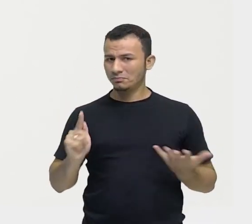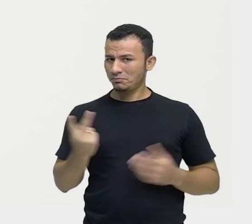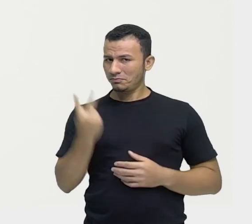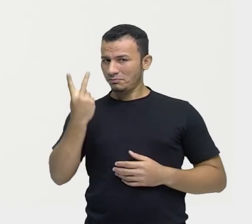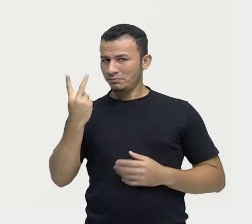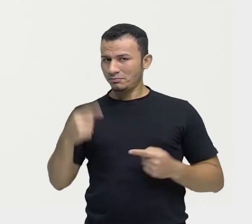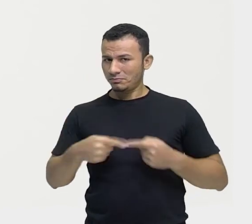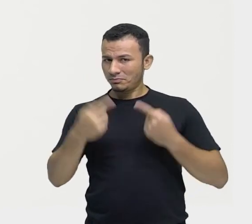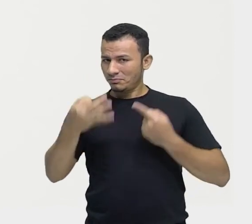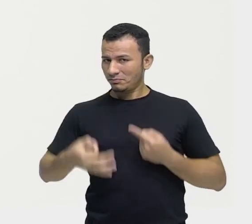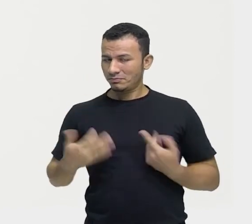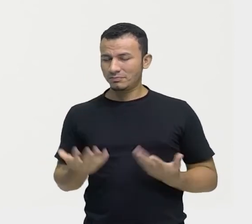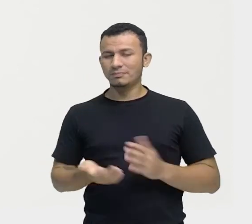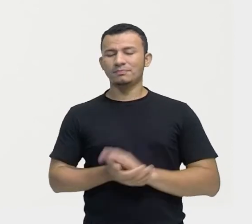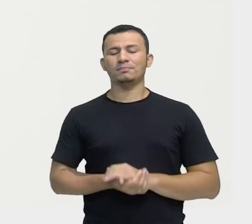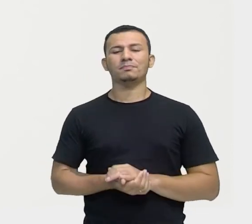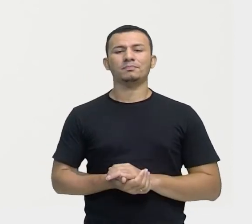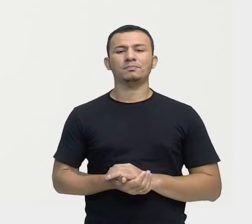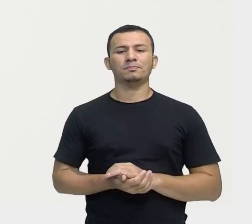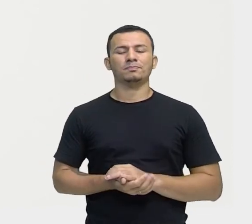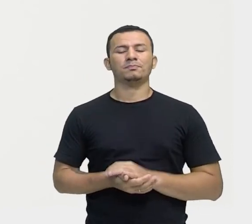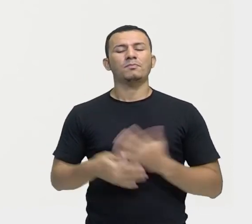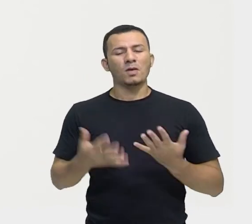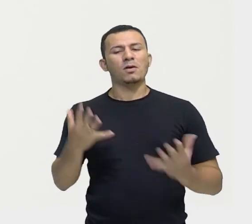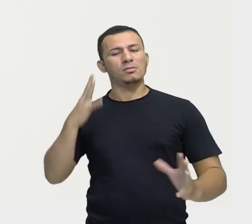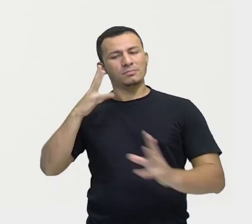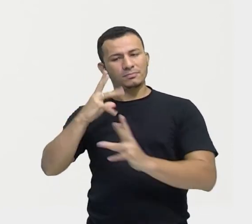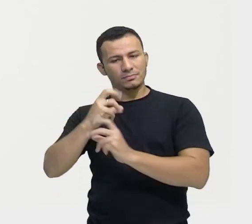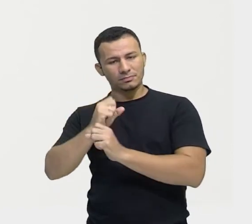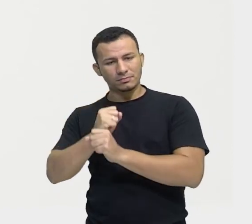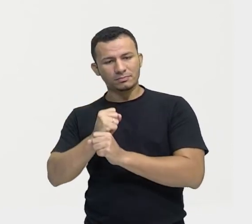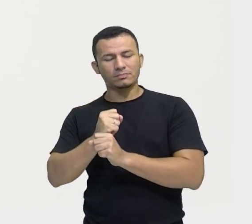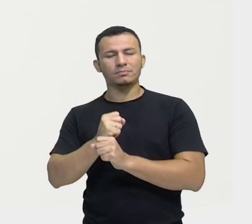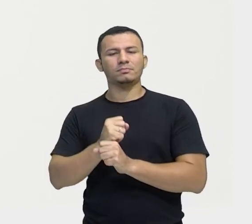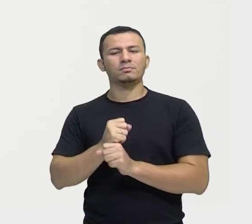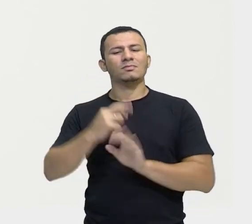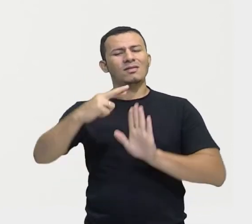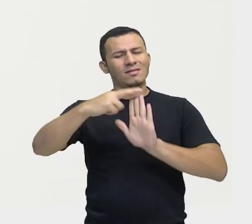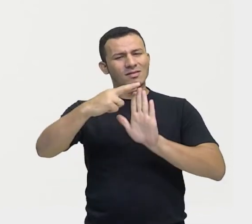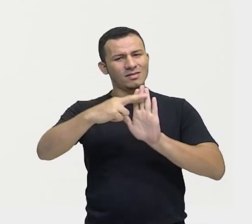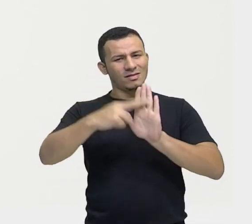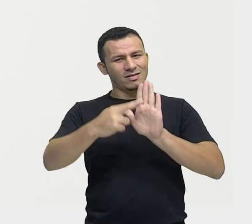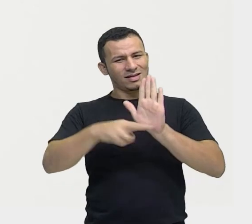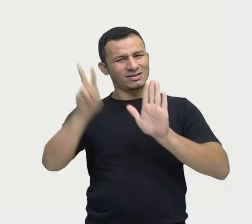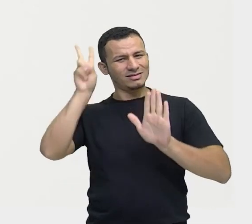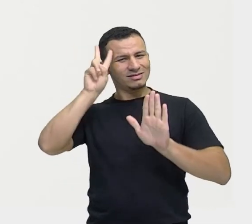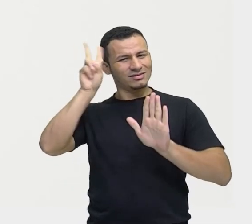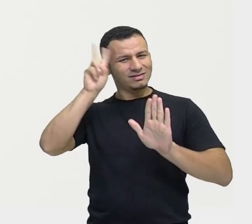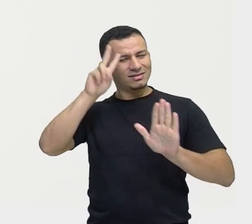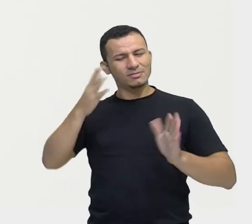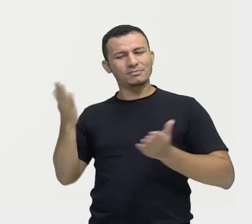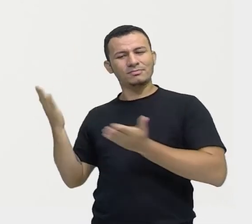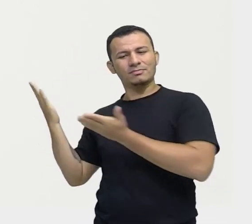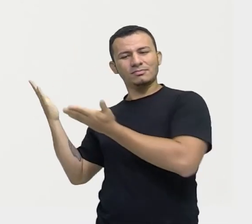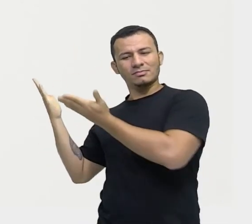Bom, primeiramente vamos colocar aqui nossas medidas, tá certo? Quilograma, hectograma,